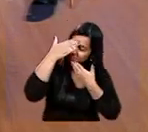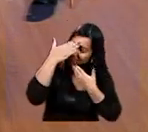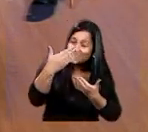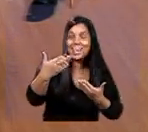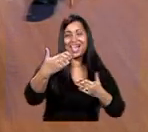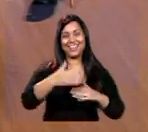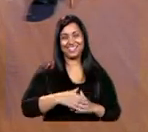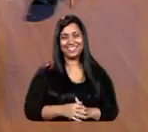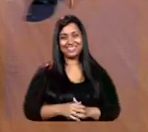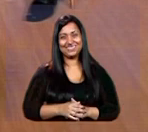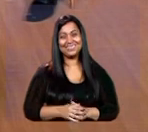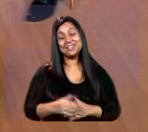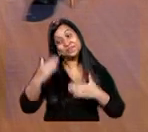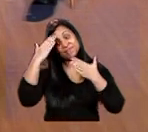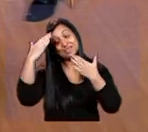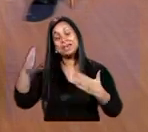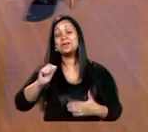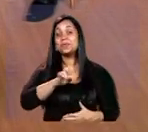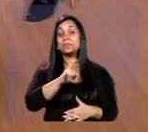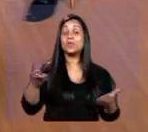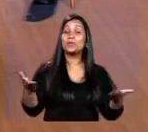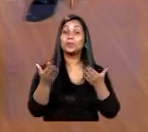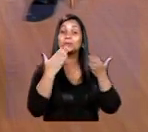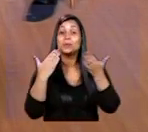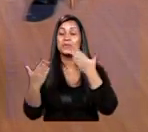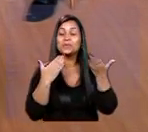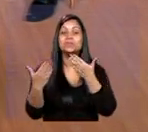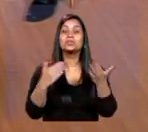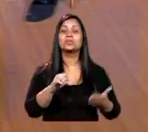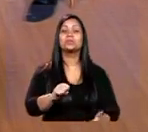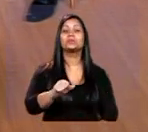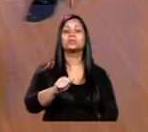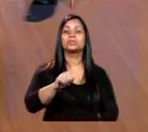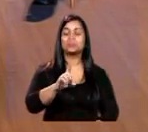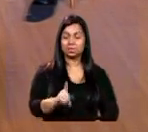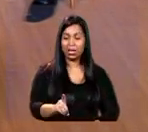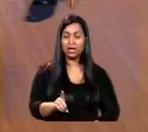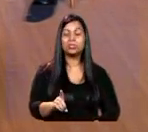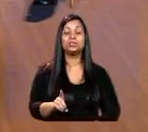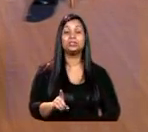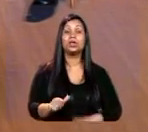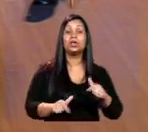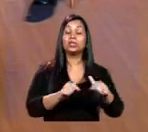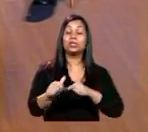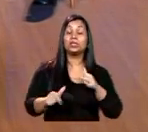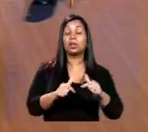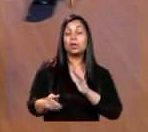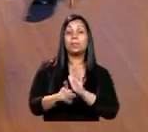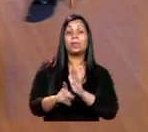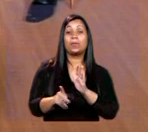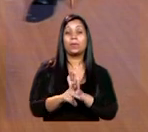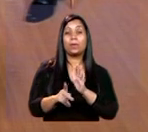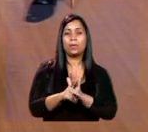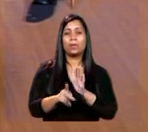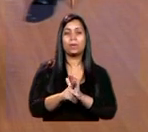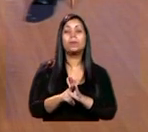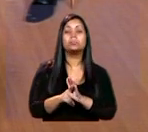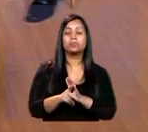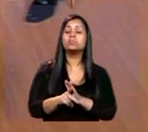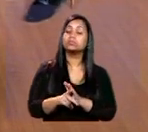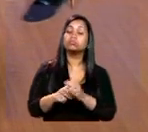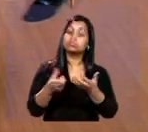cedo. Tá joia. Muito obrigada, Andréia. Muito obrigada, Almir. Hoje a gente conversou então sobre o SAD, que é o Serviço de